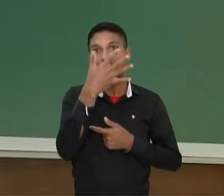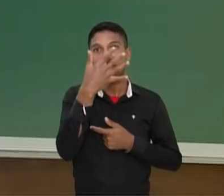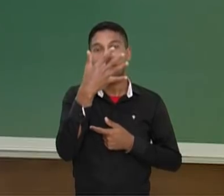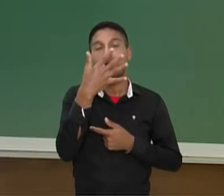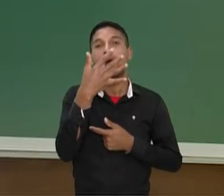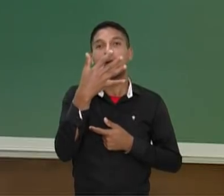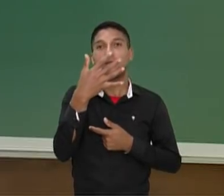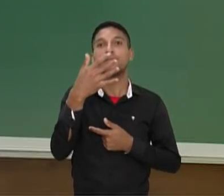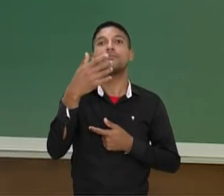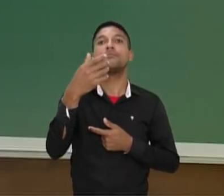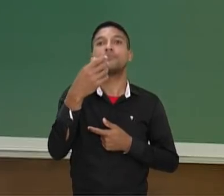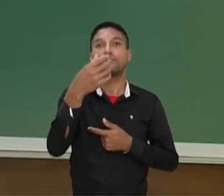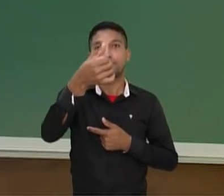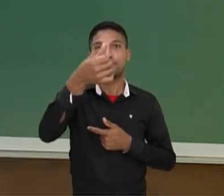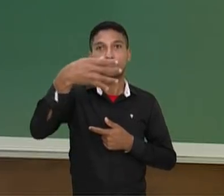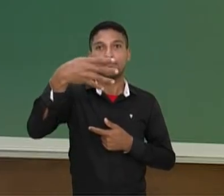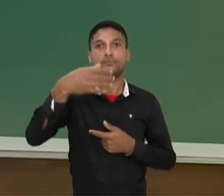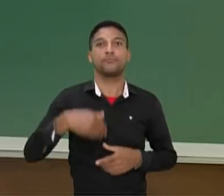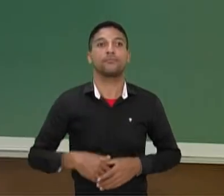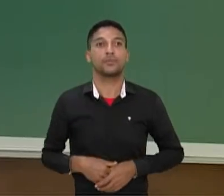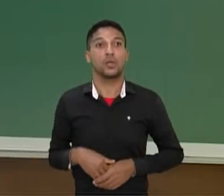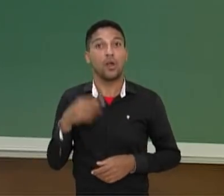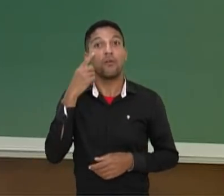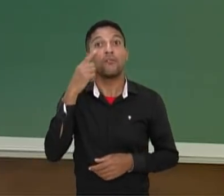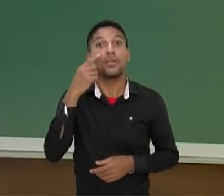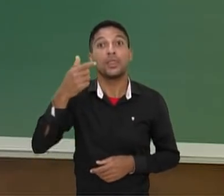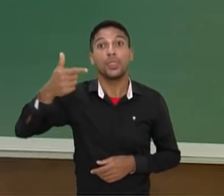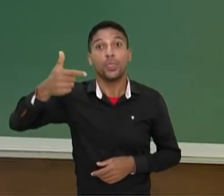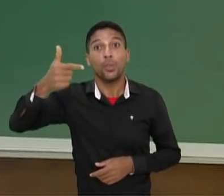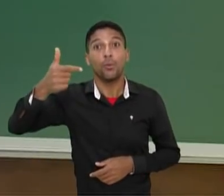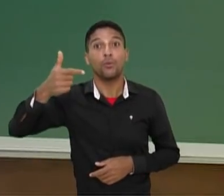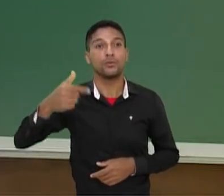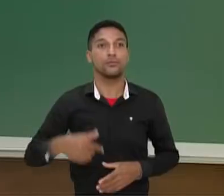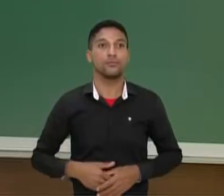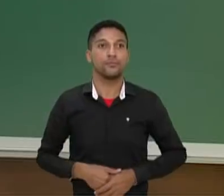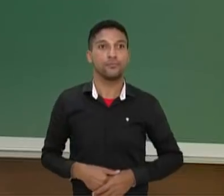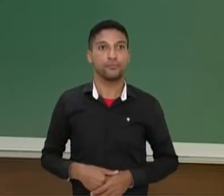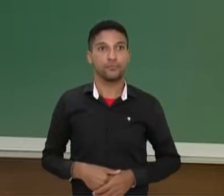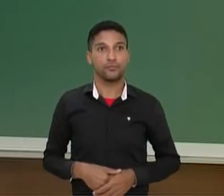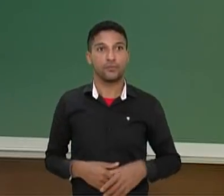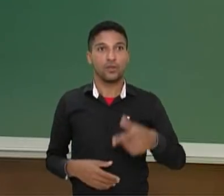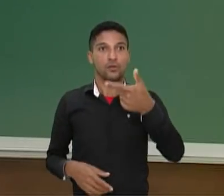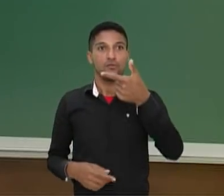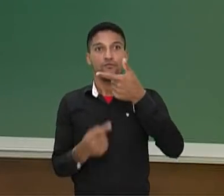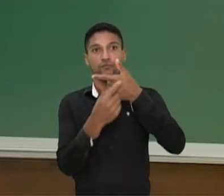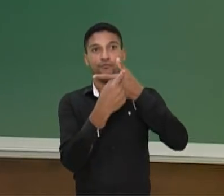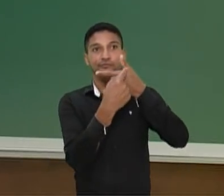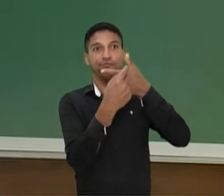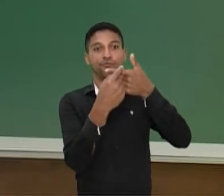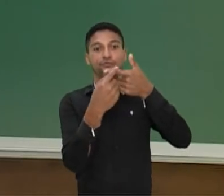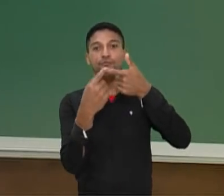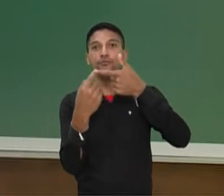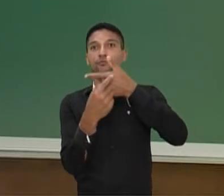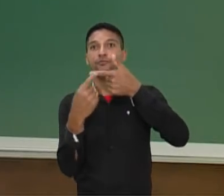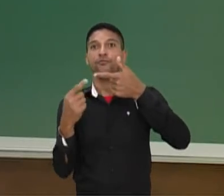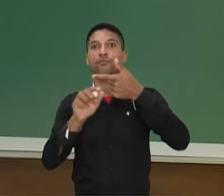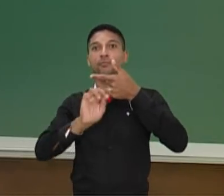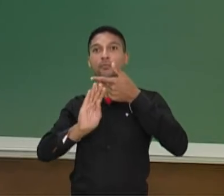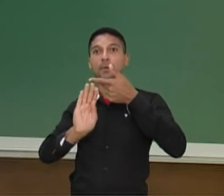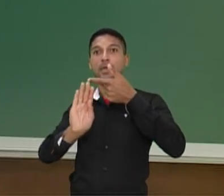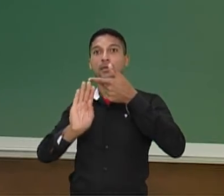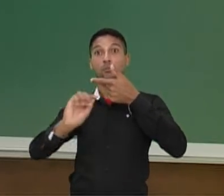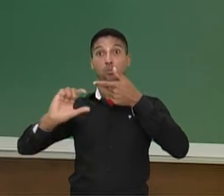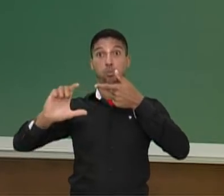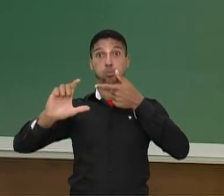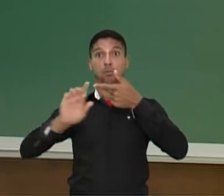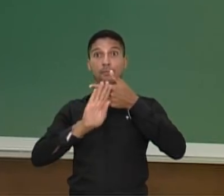Bzinho e da altura. Vamos olhar no desenho para pegar essas informações. O Bzão é essa parte de baixo aqui, ó. Aqui é